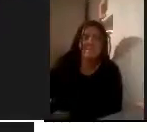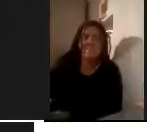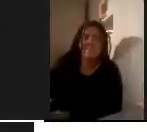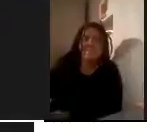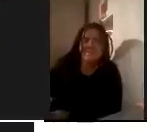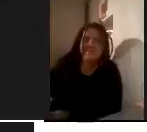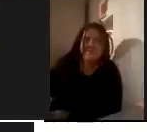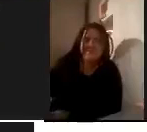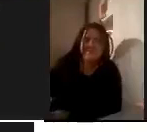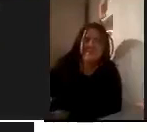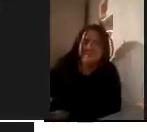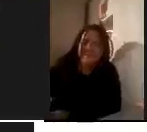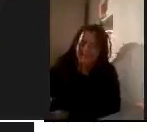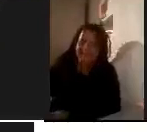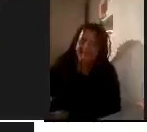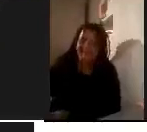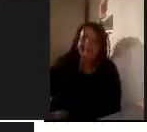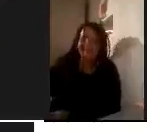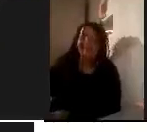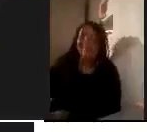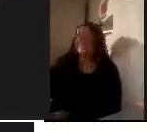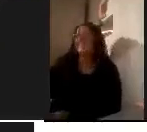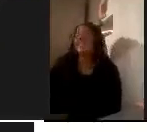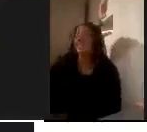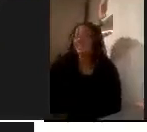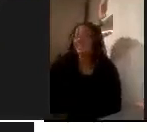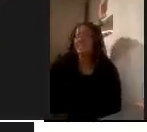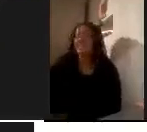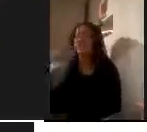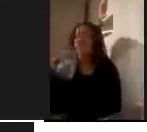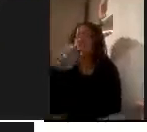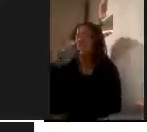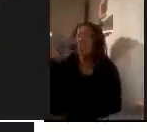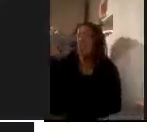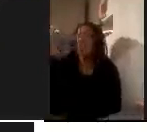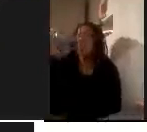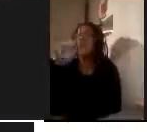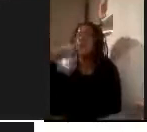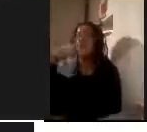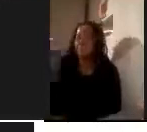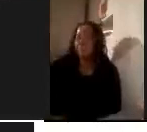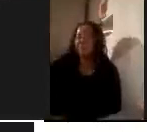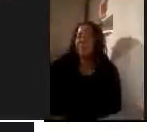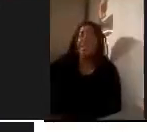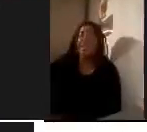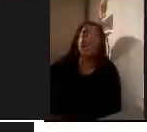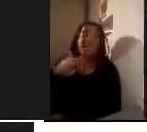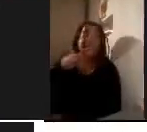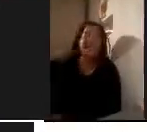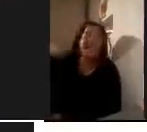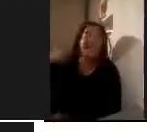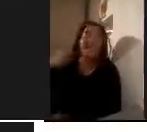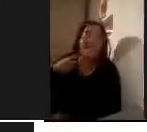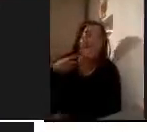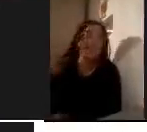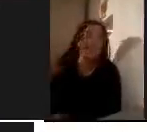crendices. O que mais? Nada disso, é porque eles querem colocar as crianças no semáforo para pedir. Ai, que horror. Isso, Sim, eles às vezes